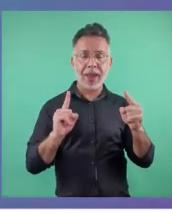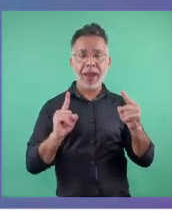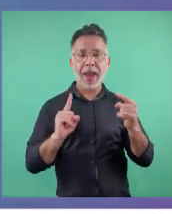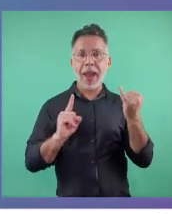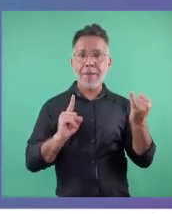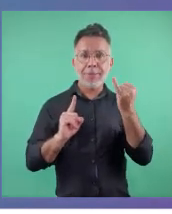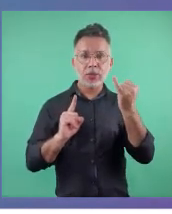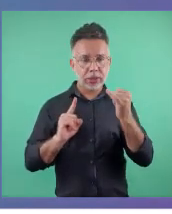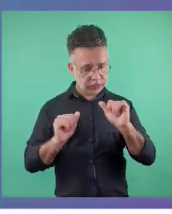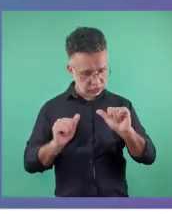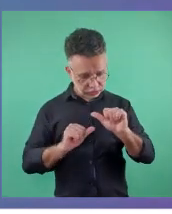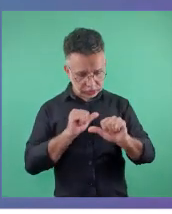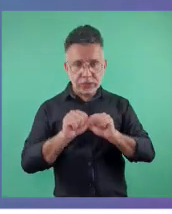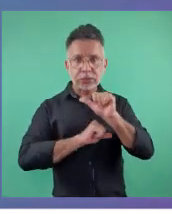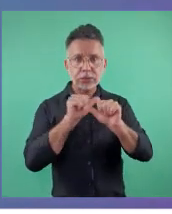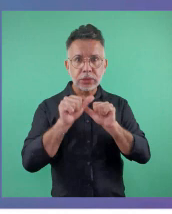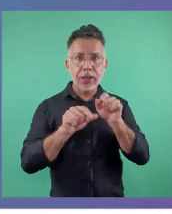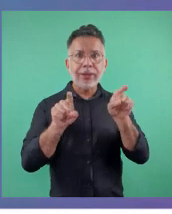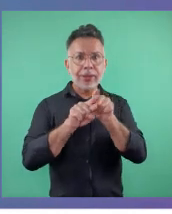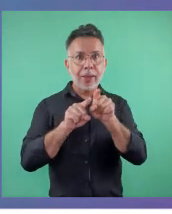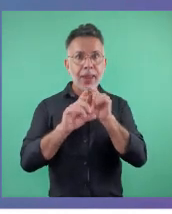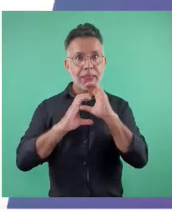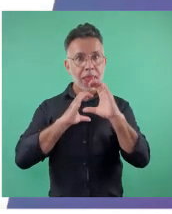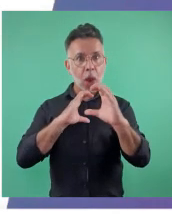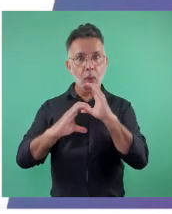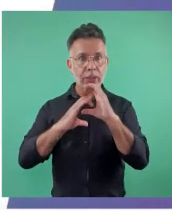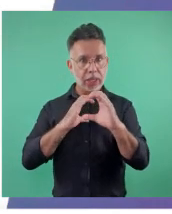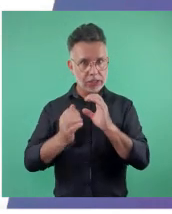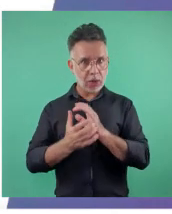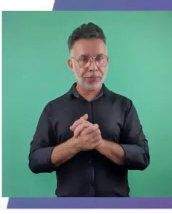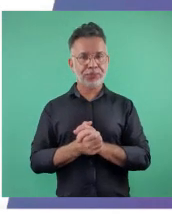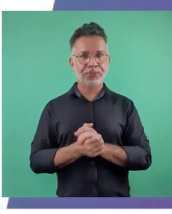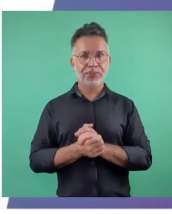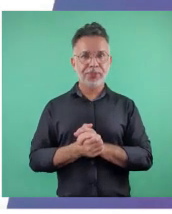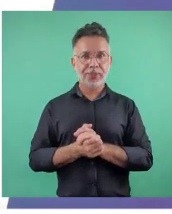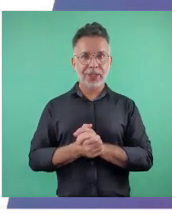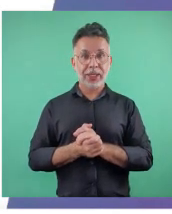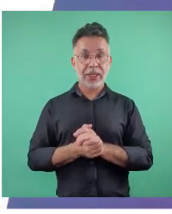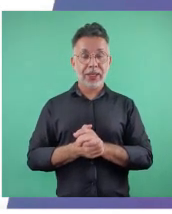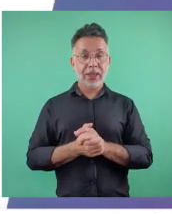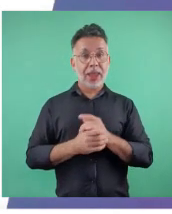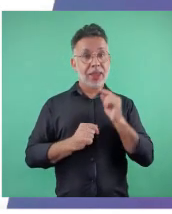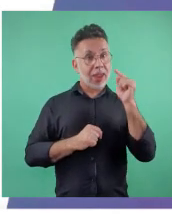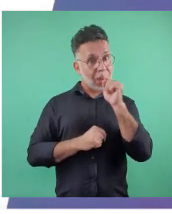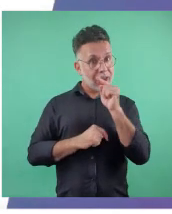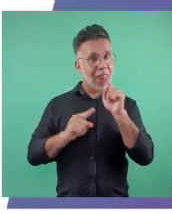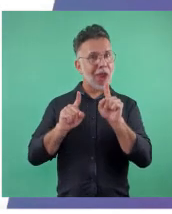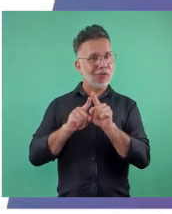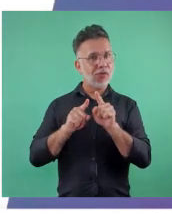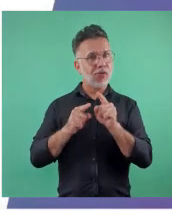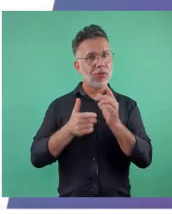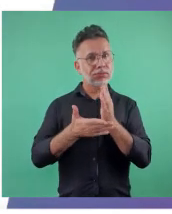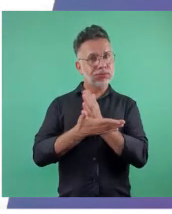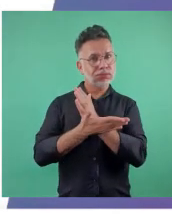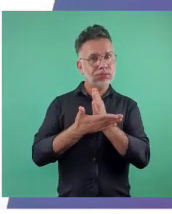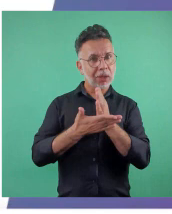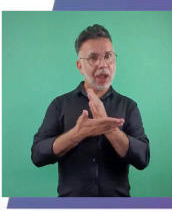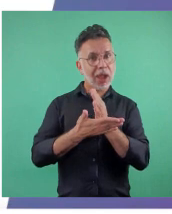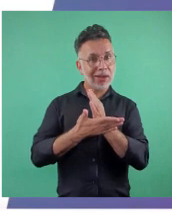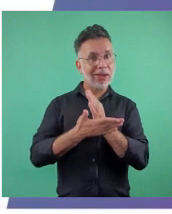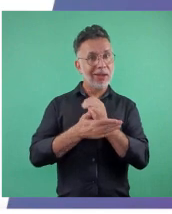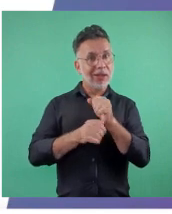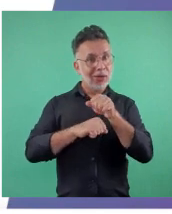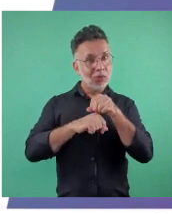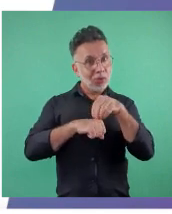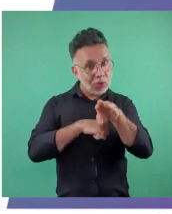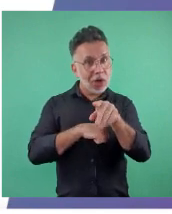da reabilitação e da comunicação. E aqui eu vou dividir com vocês alguns dados bastante importantes